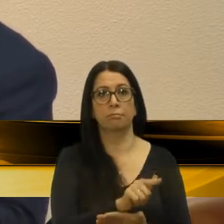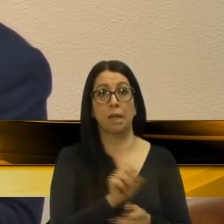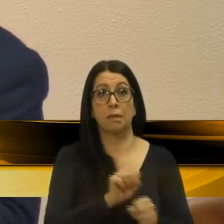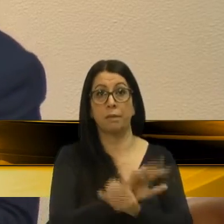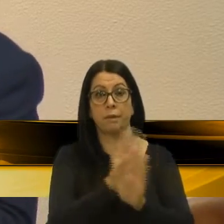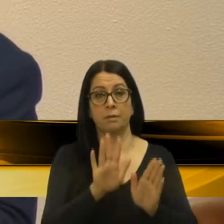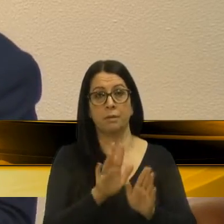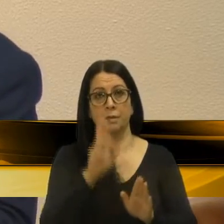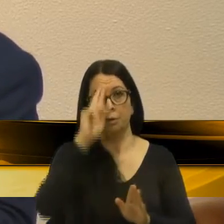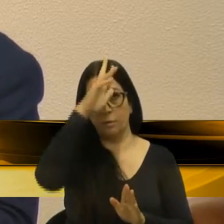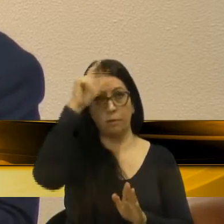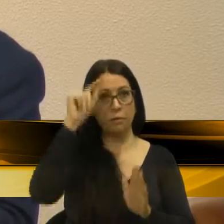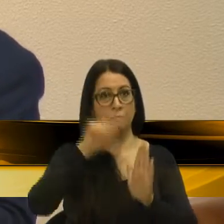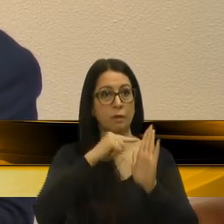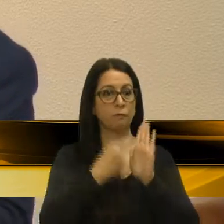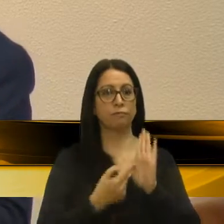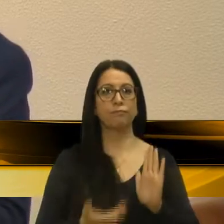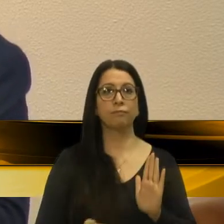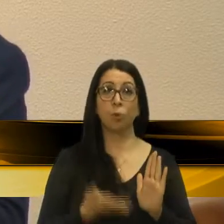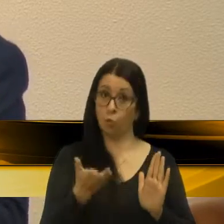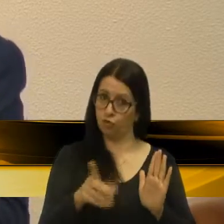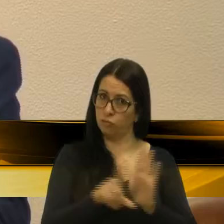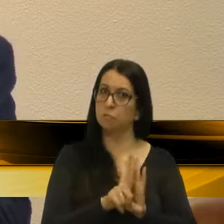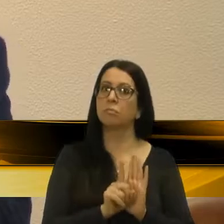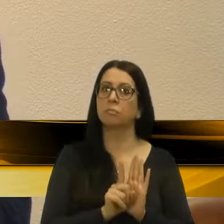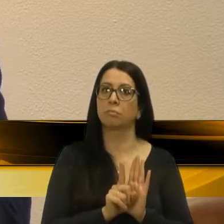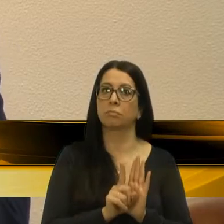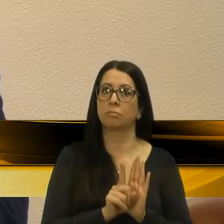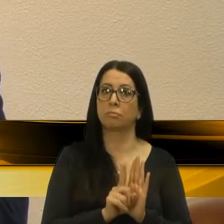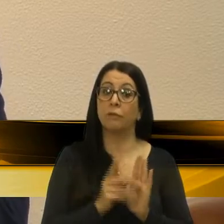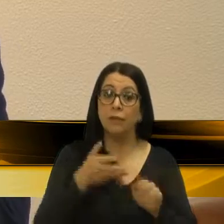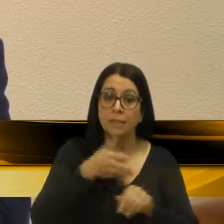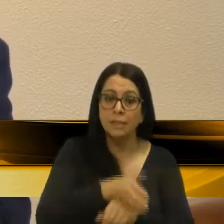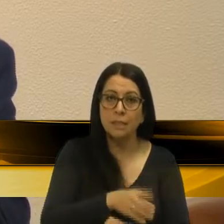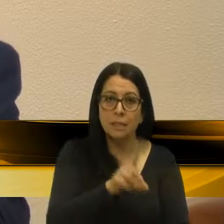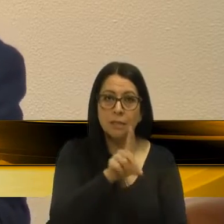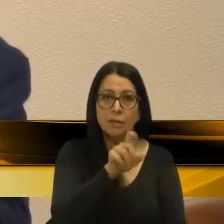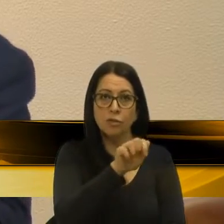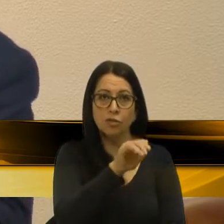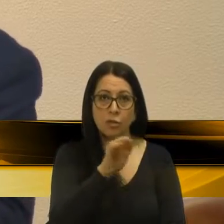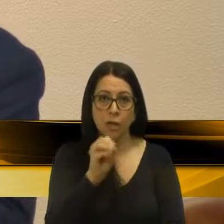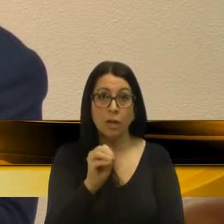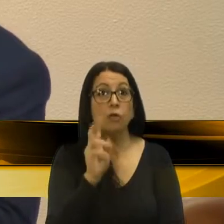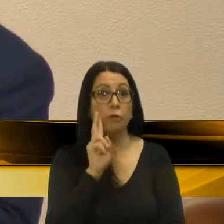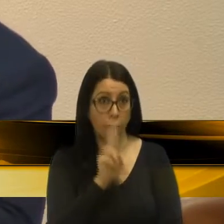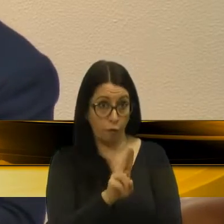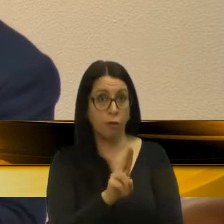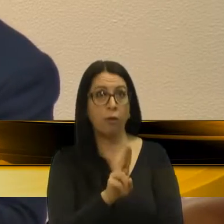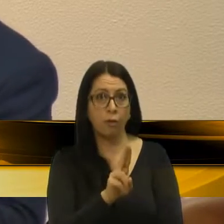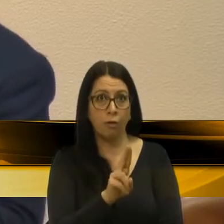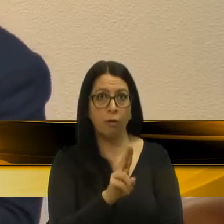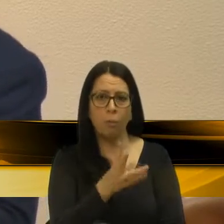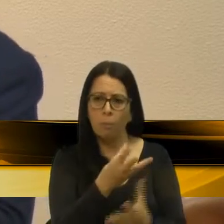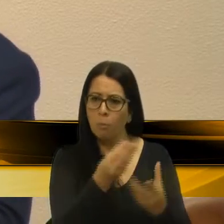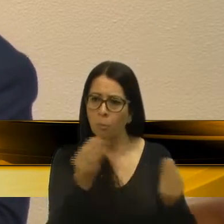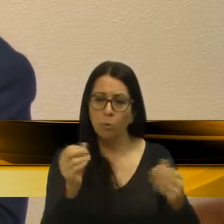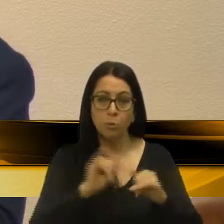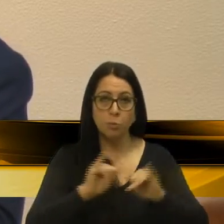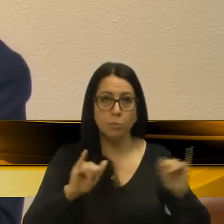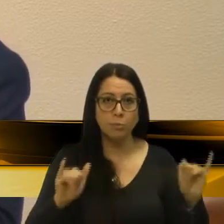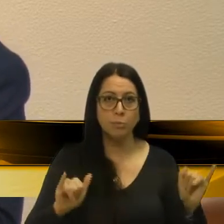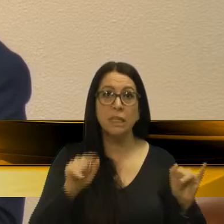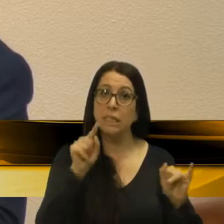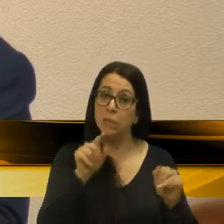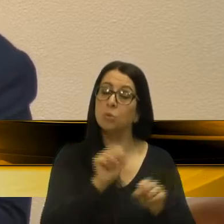Transparência, o prefeito vetou. Hoje é lei. Se vocês acessarem o Diário Oficial Eletrônico, vocês vão ver um calhamaço de informações, e